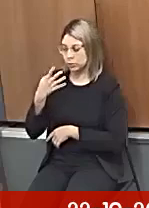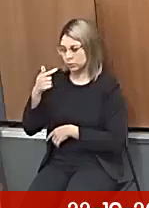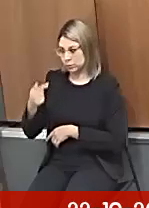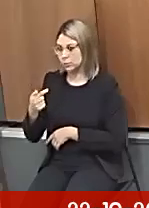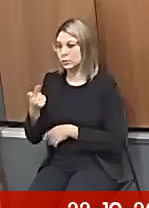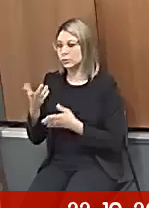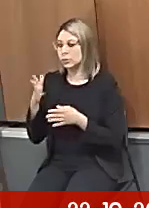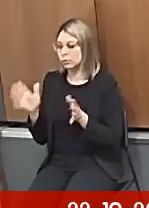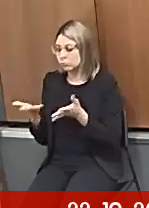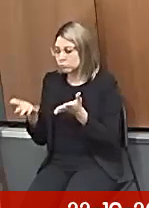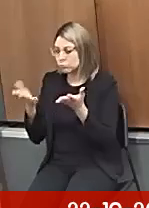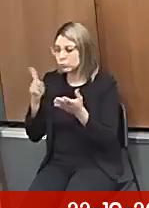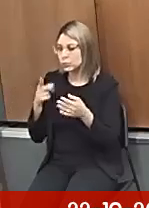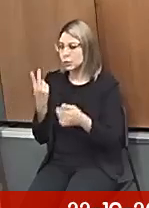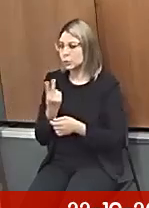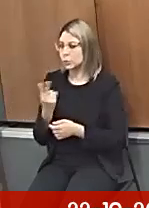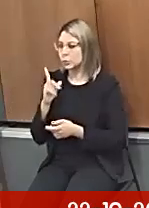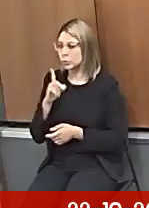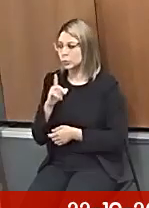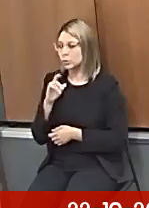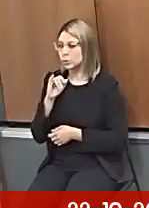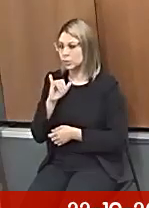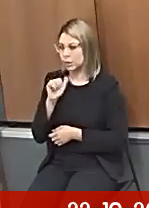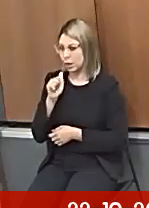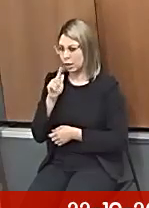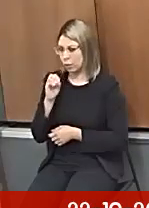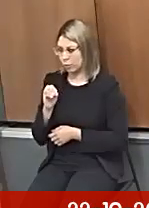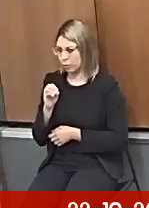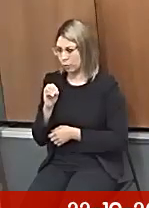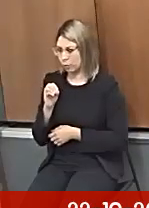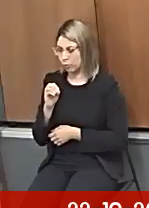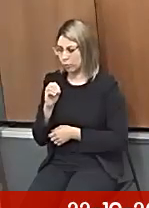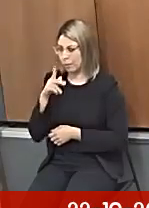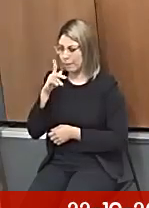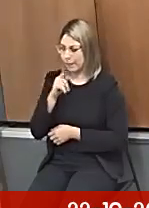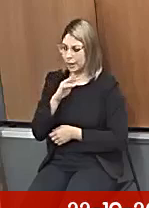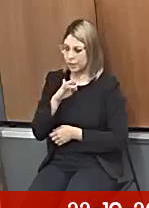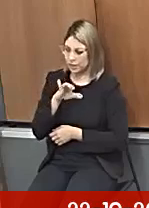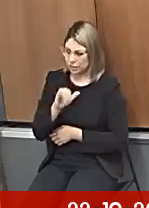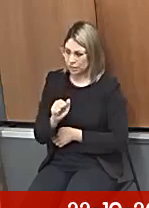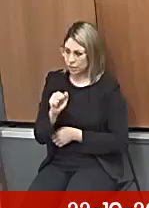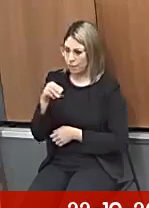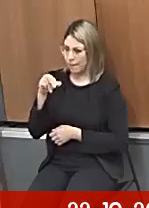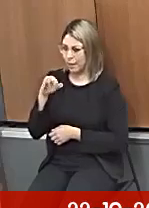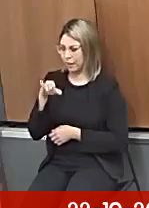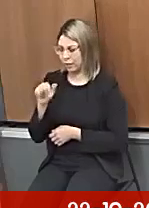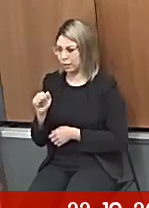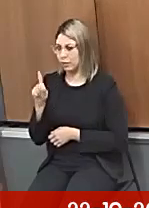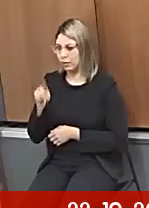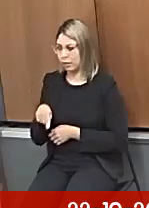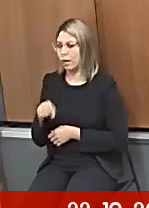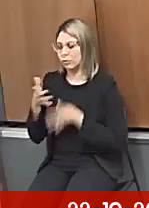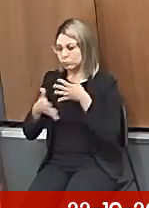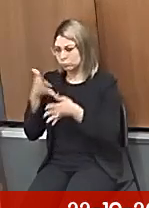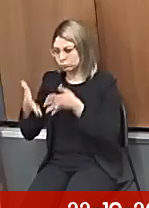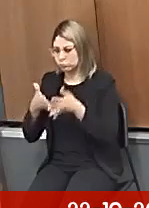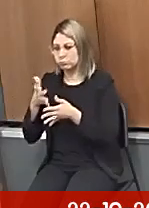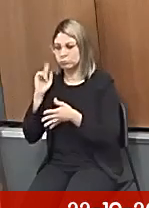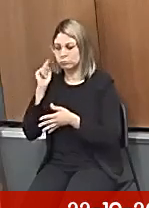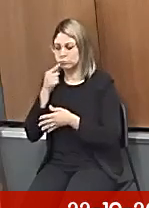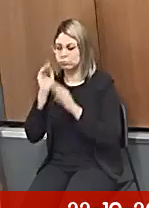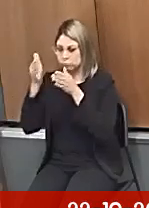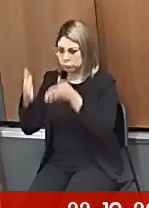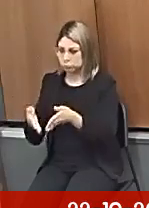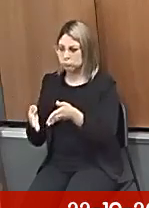voto de congratulações com a dupla Iago Pratense, Patrícia e Marina, por lançar o videoclipe feriado em Libras para a comunidade